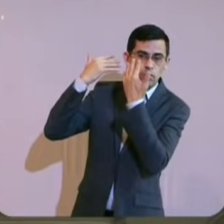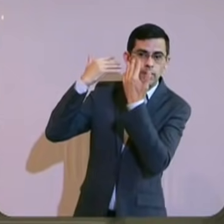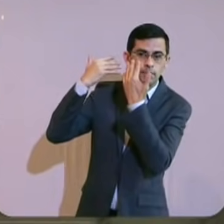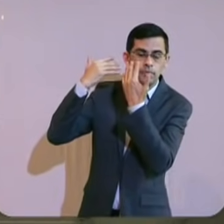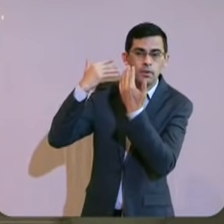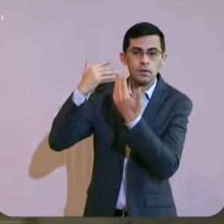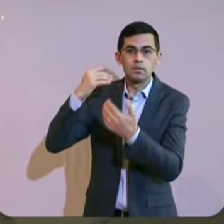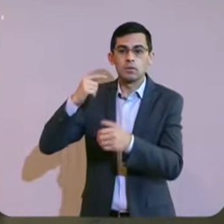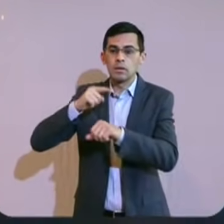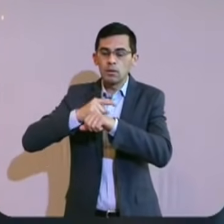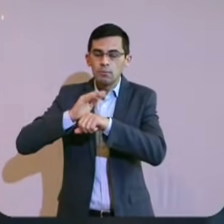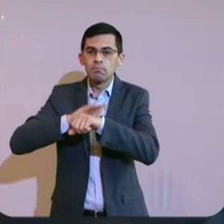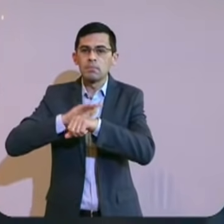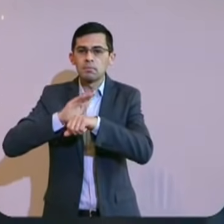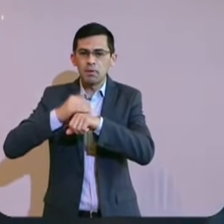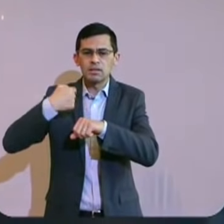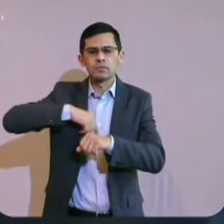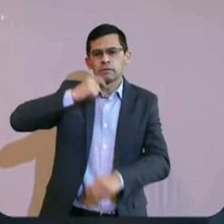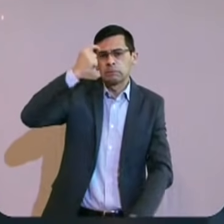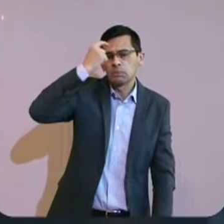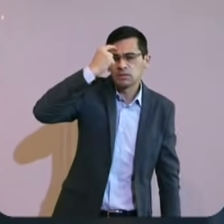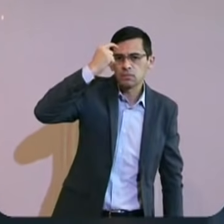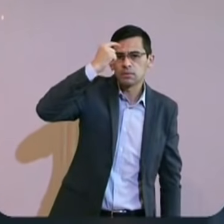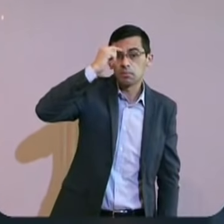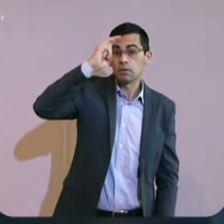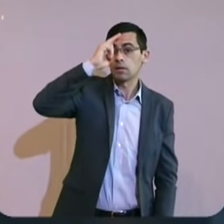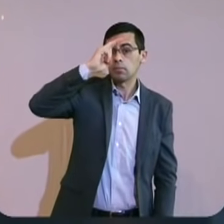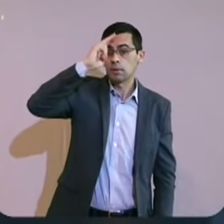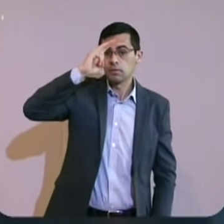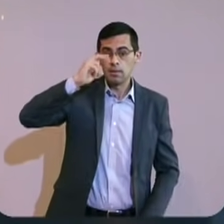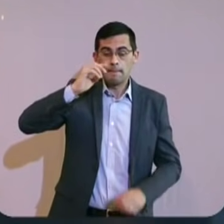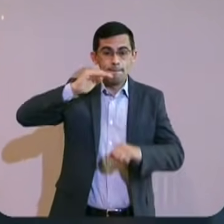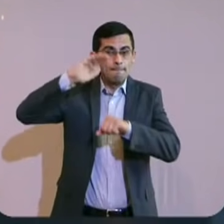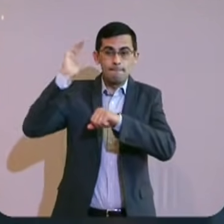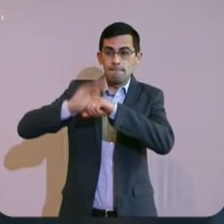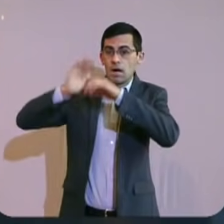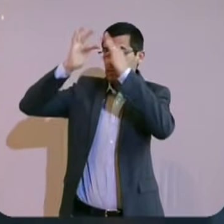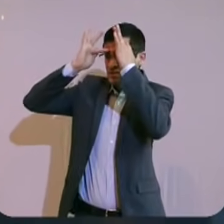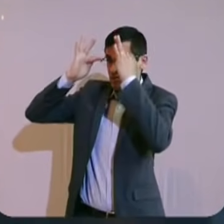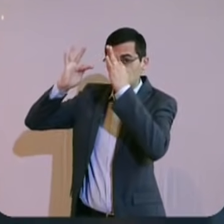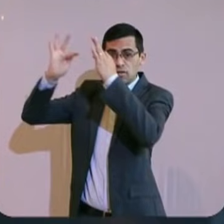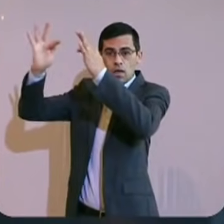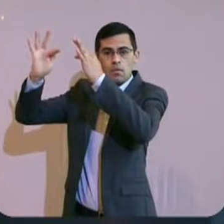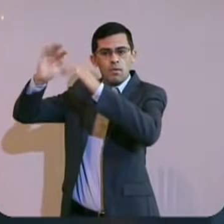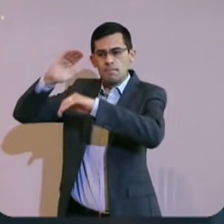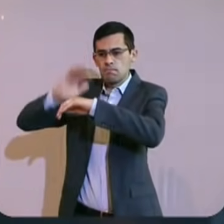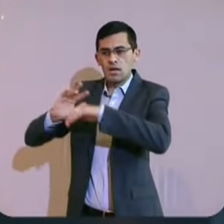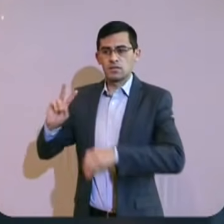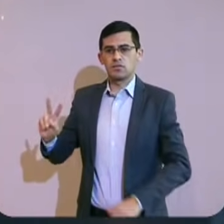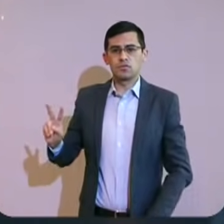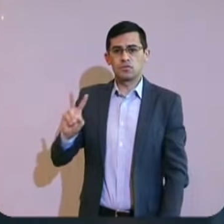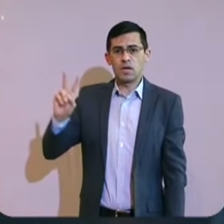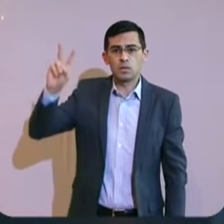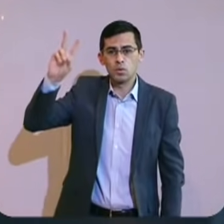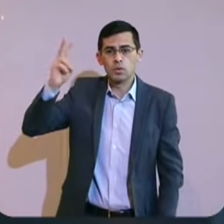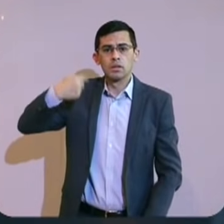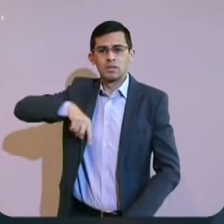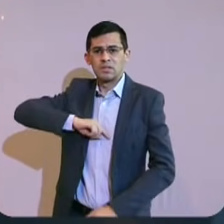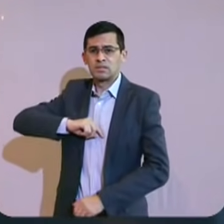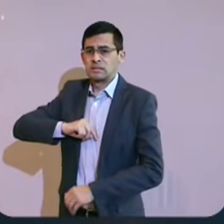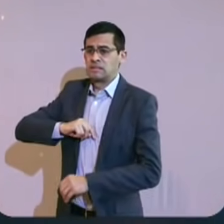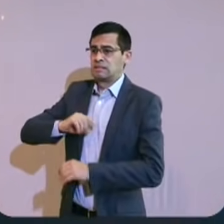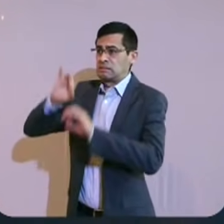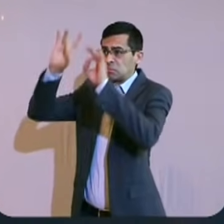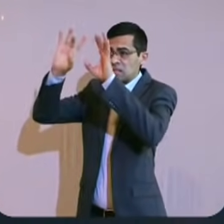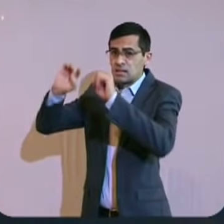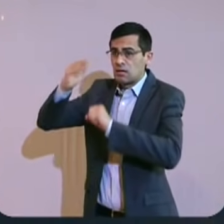E quanto mais a gente tem isso em nossa mente, mais fiel, mais valor a gente dá à presença do Senhor